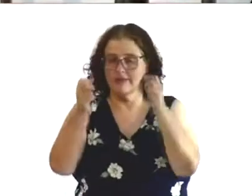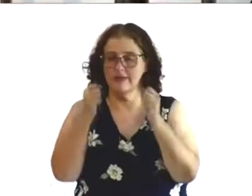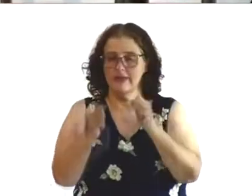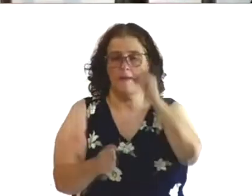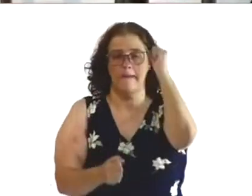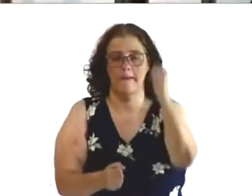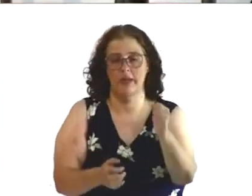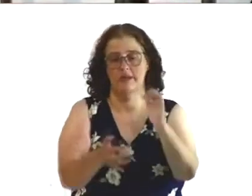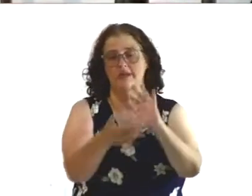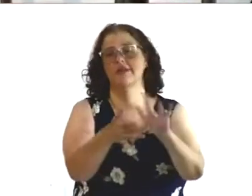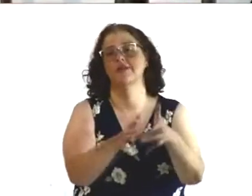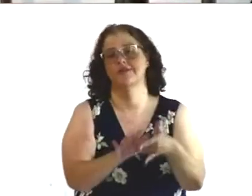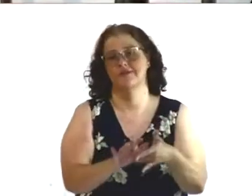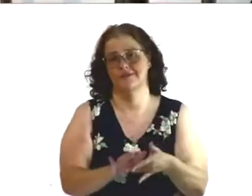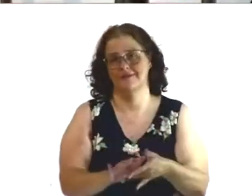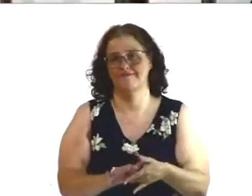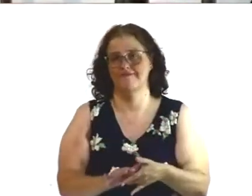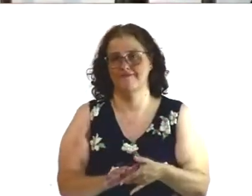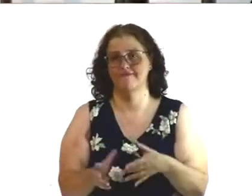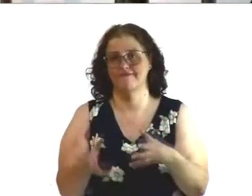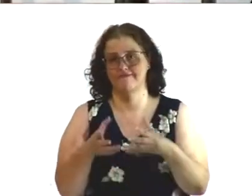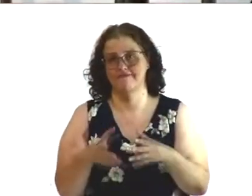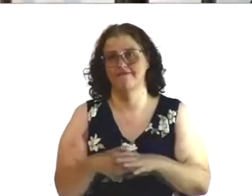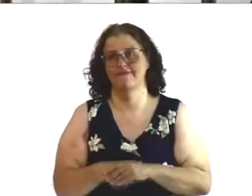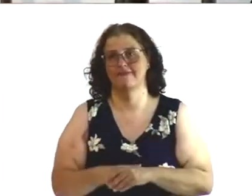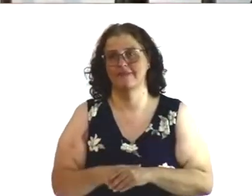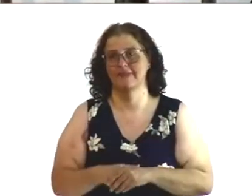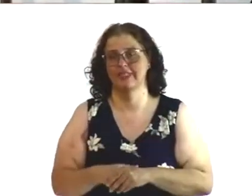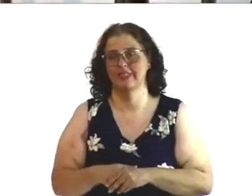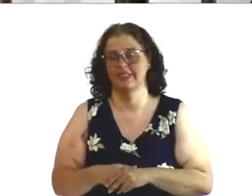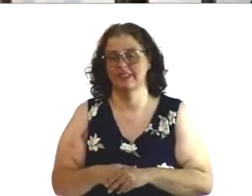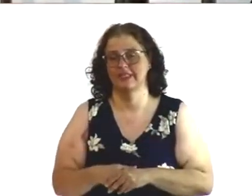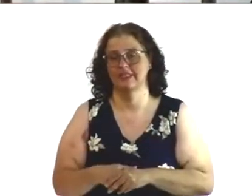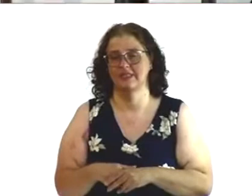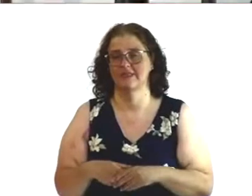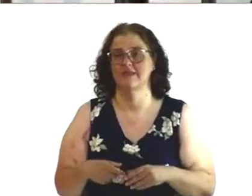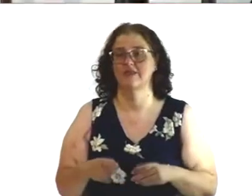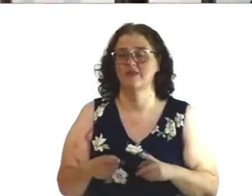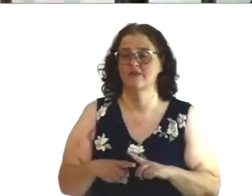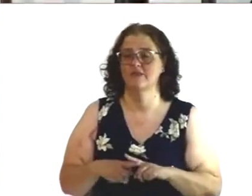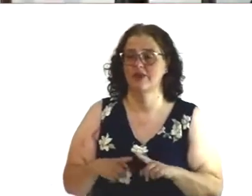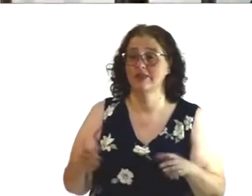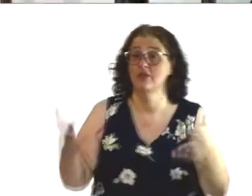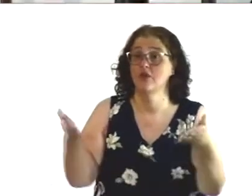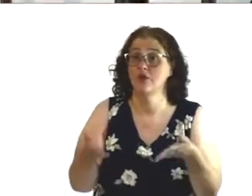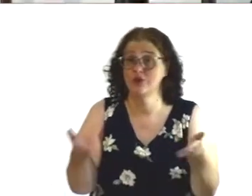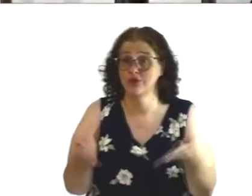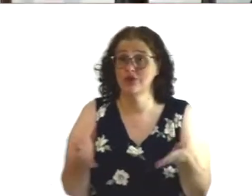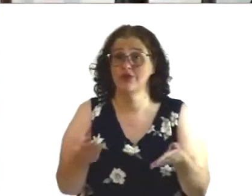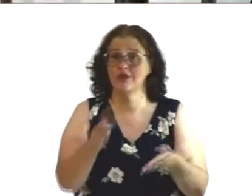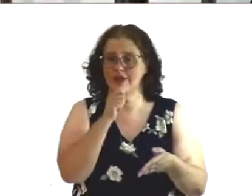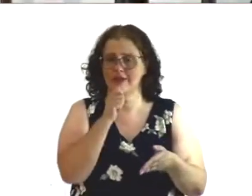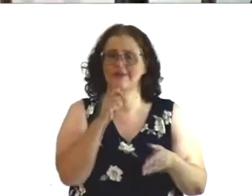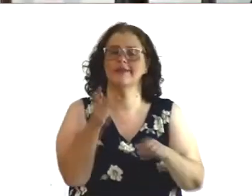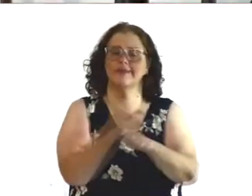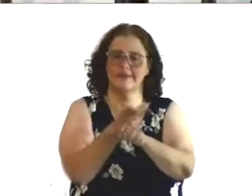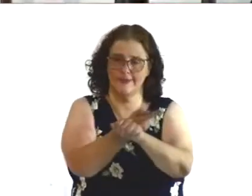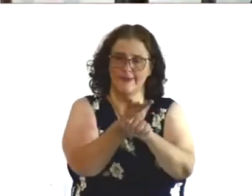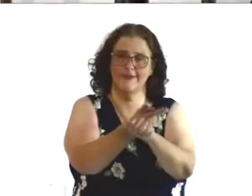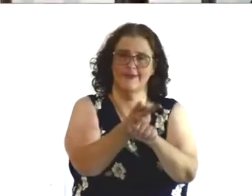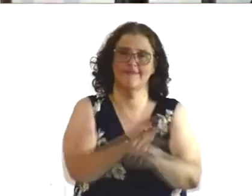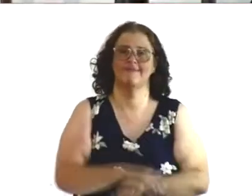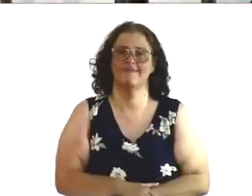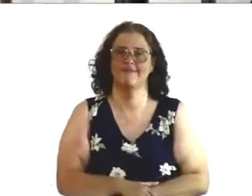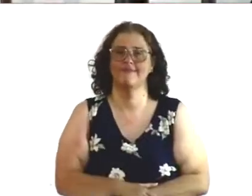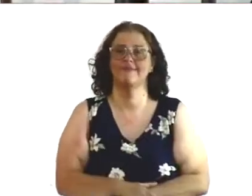possa matar. Eu sei que é um pouco estranho o que eu vou dizer, mas hoje ainda Jesus continua sendo procurado